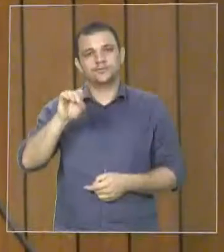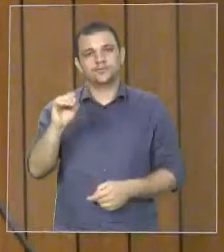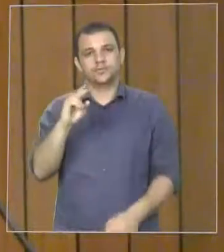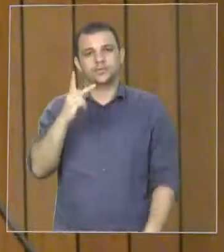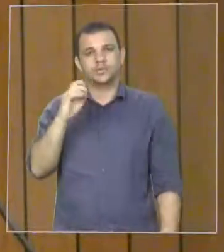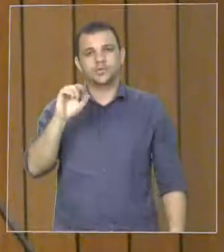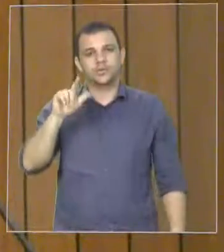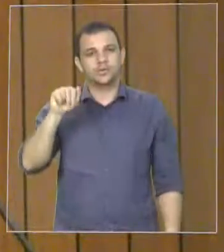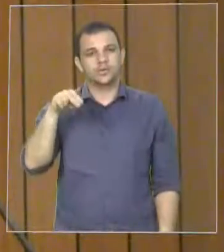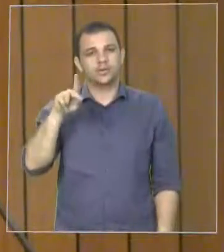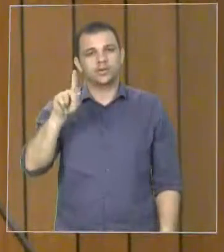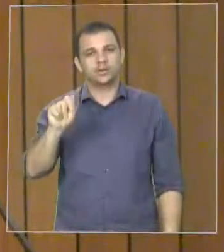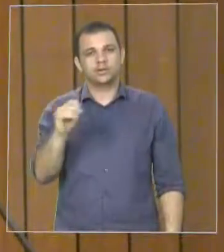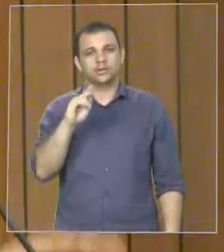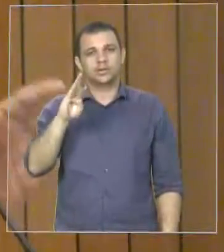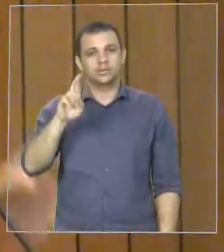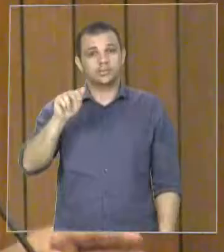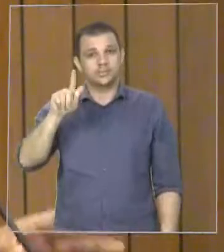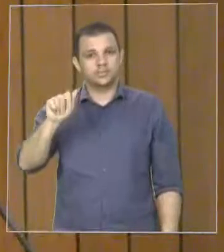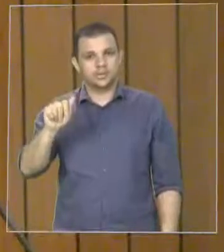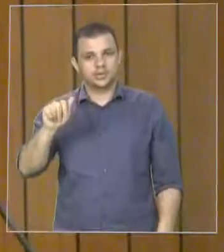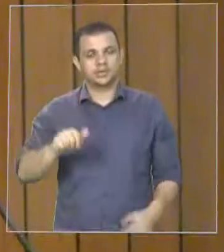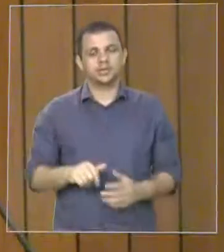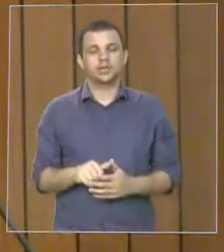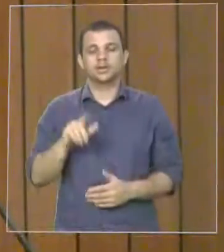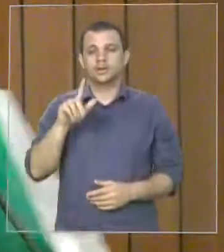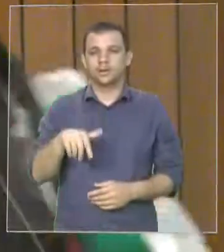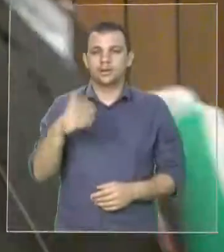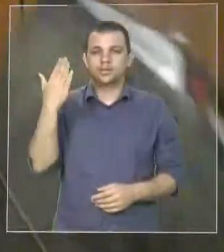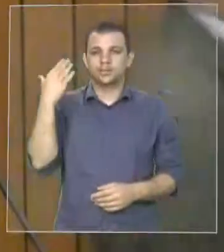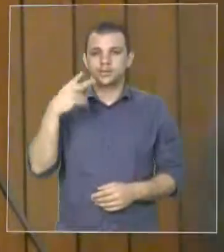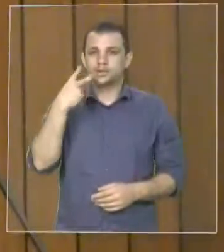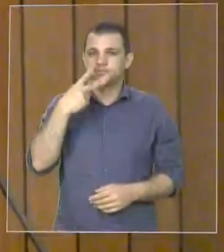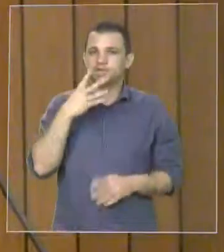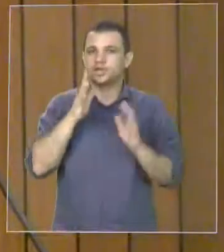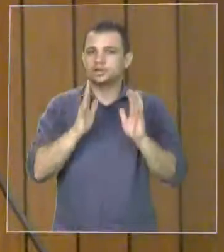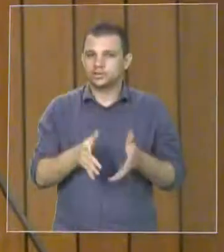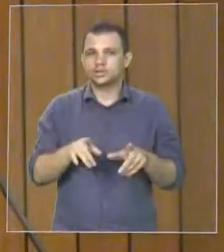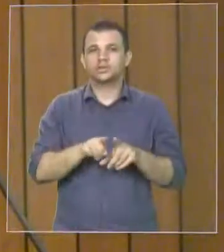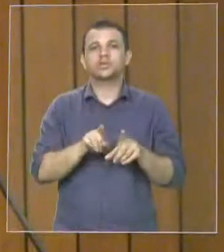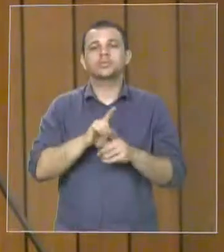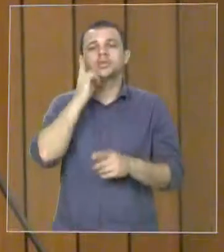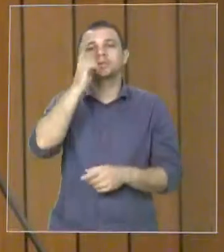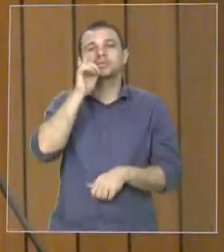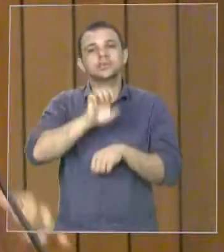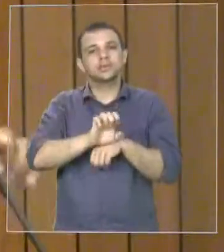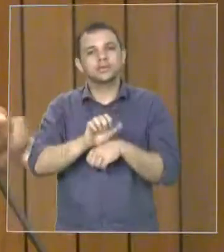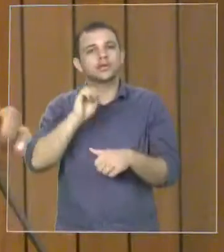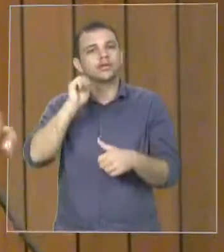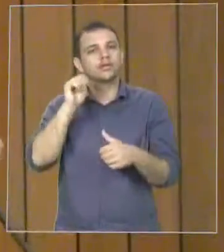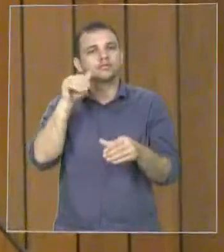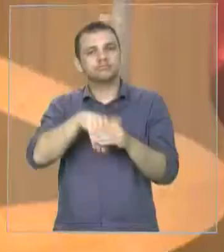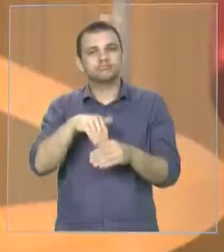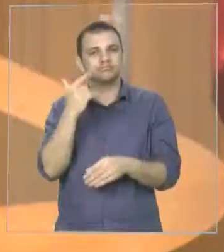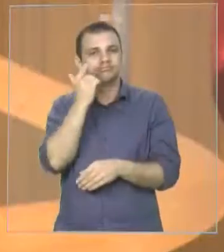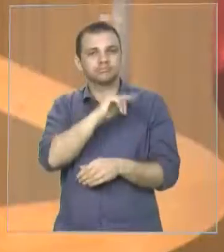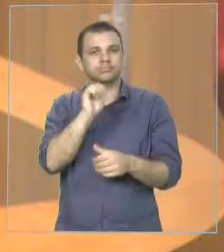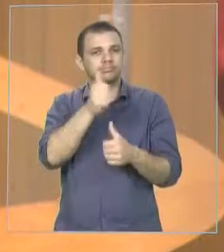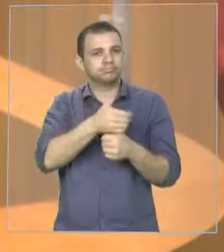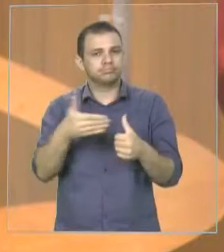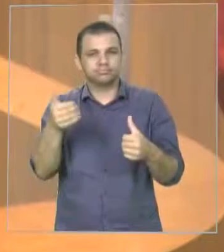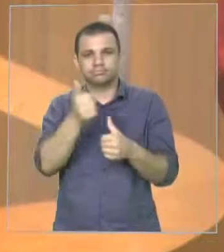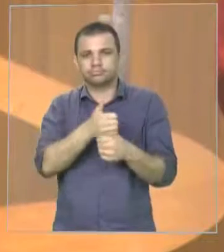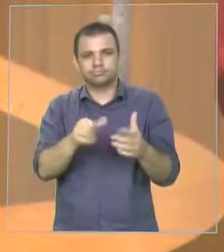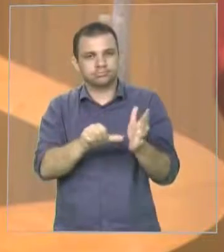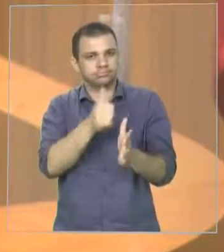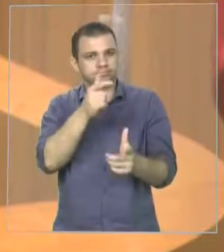vereador, deputado estadual eleito e reeleito, e hoje é presidente do nosso grande PTC. E eu, como hoje